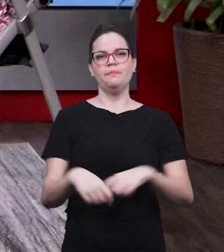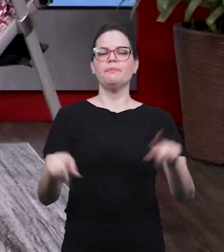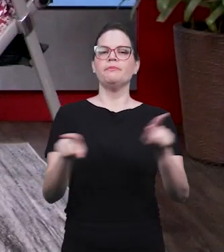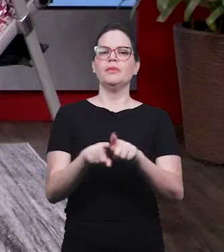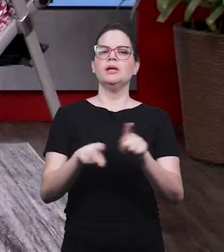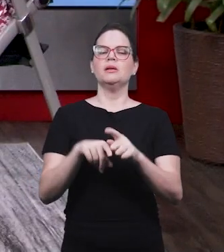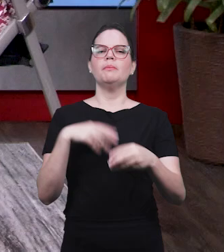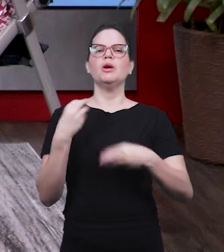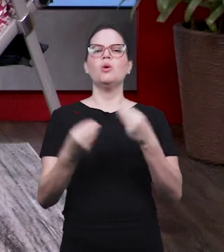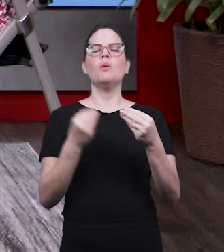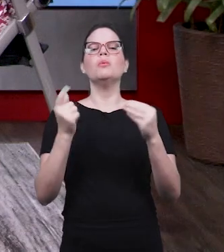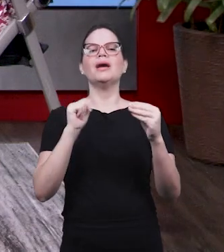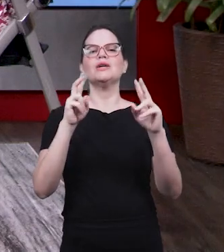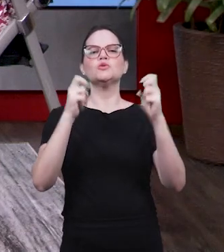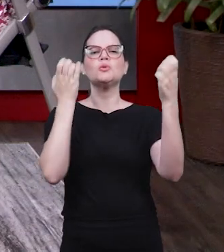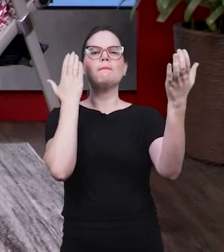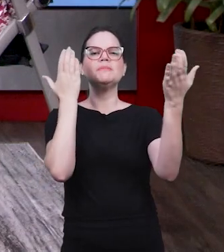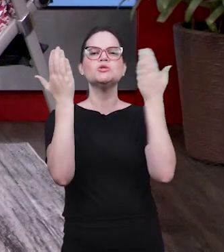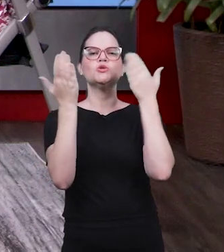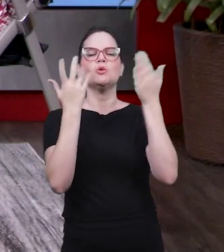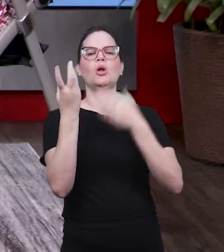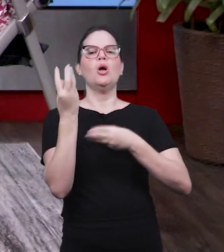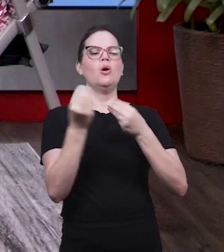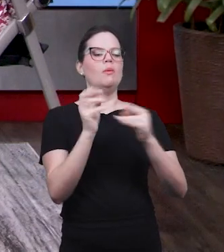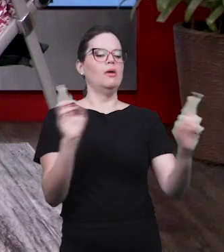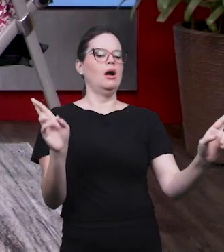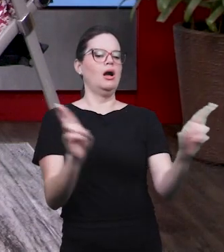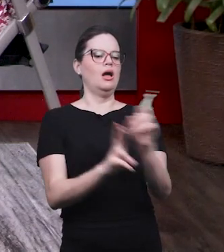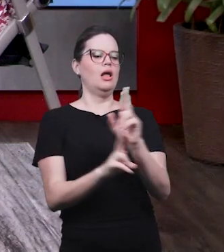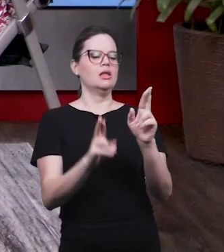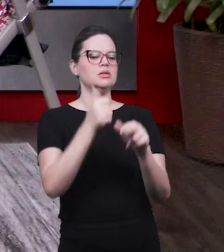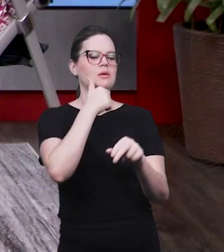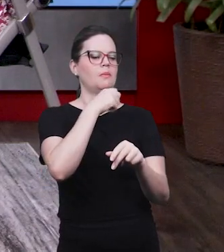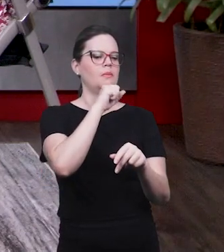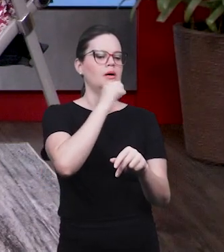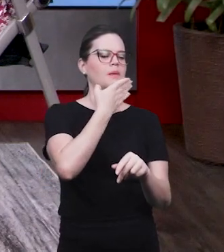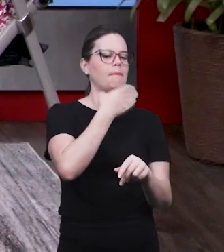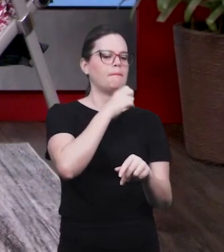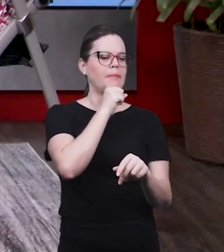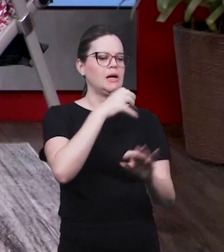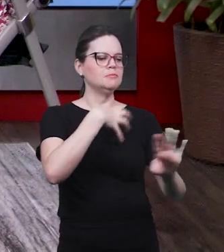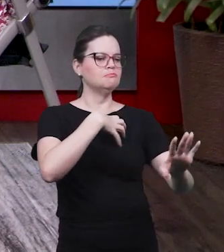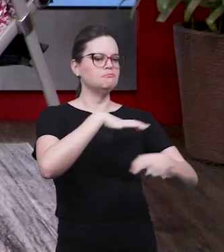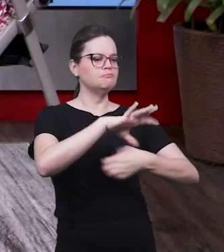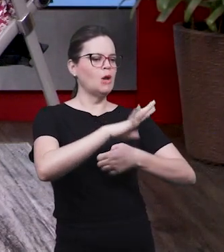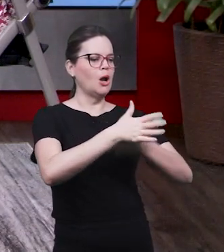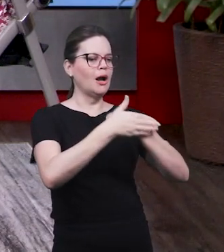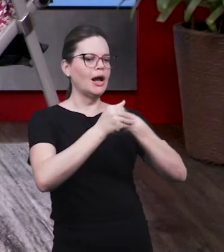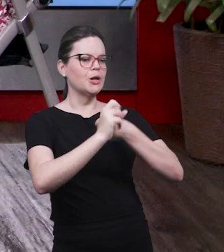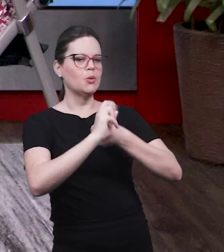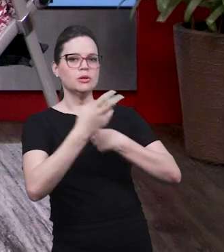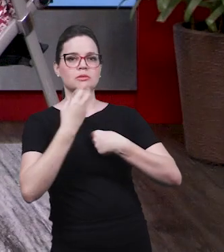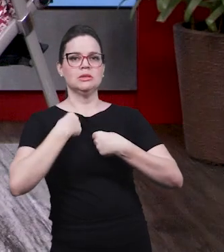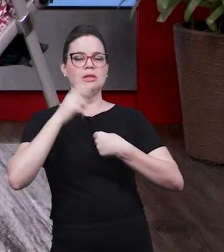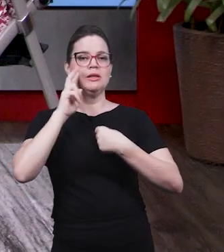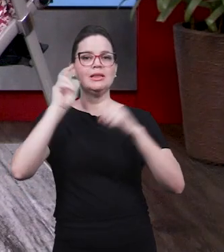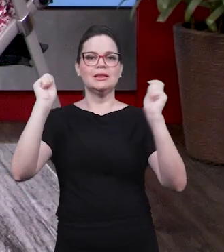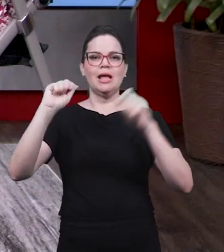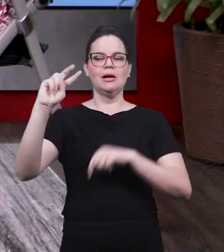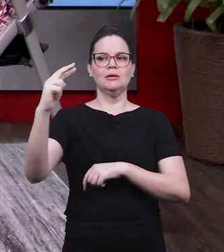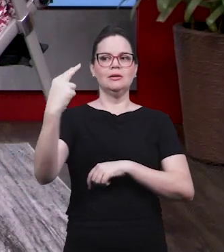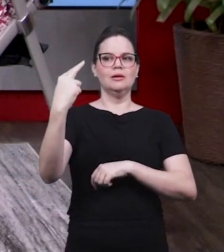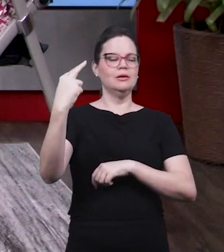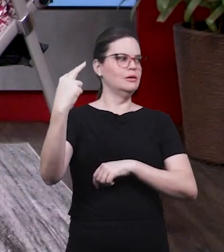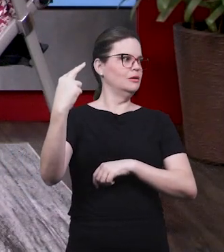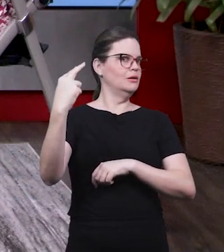vínculos afetivos, tanto com os pais quanto com outras pessoas. Se a criança faz contato visual quando